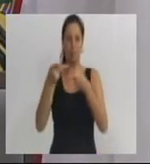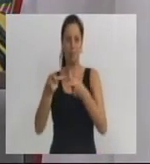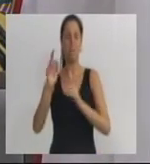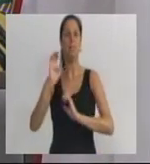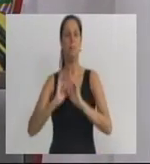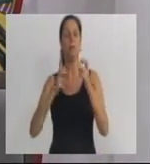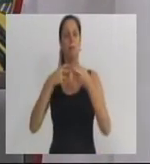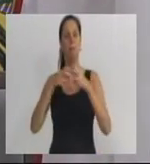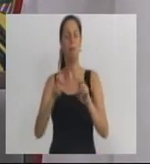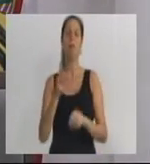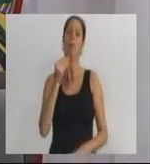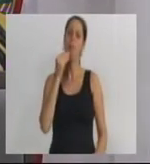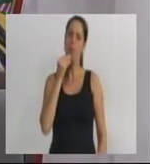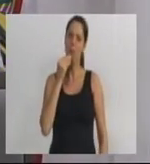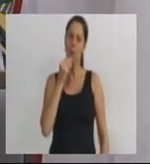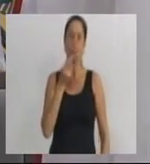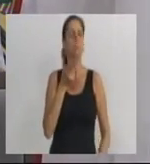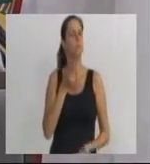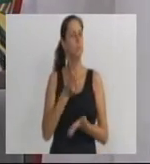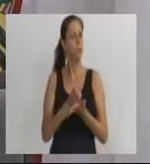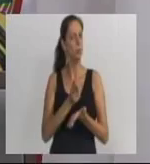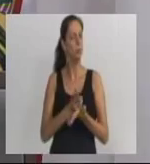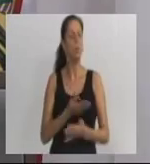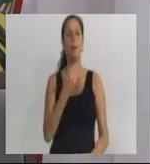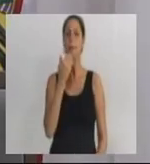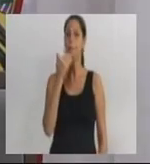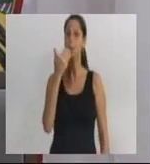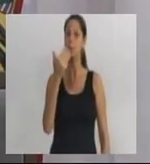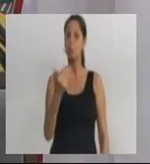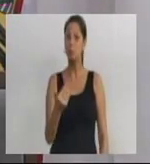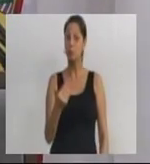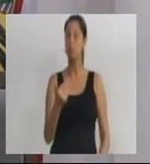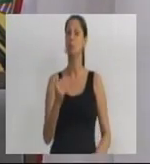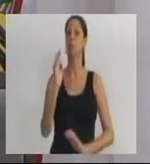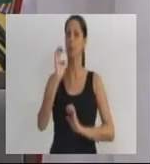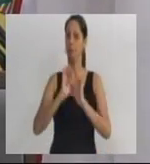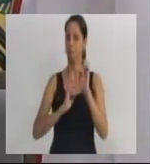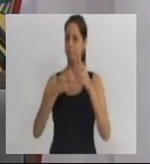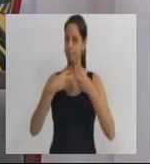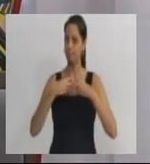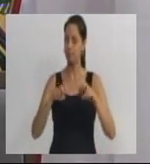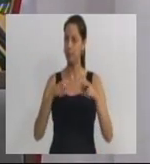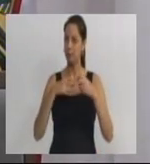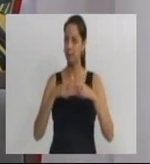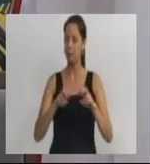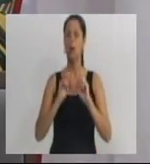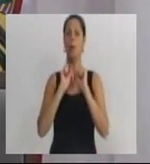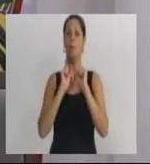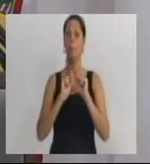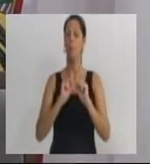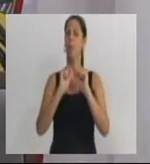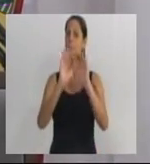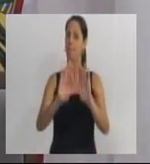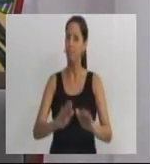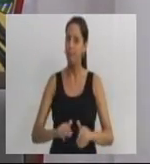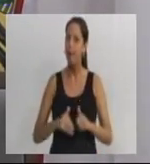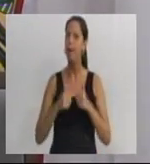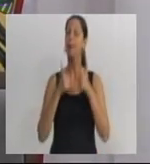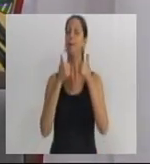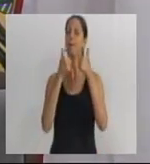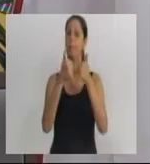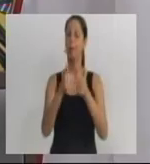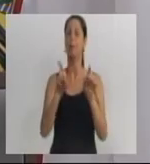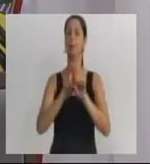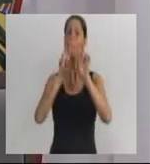vamos continuar pedindo para que a empresa possa efetivamente cumprir os seus